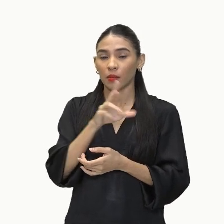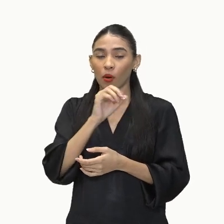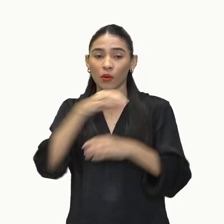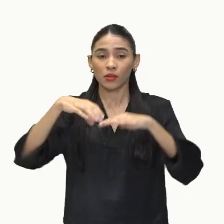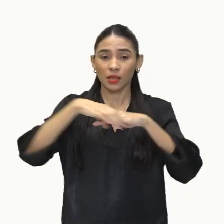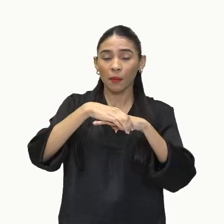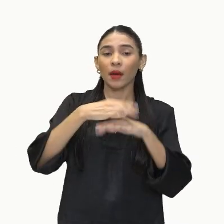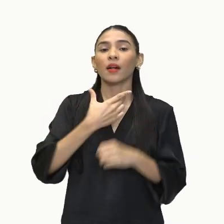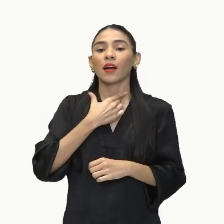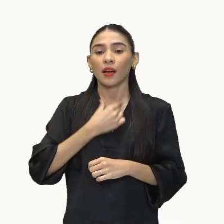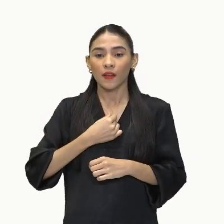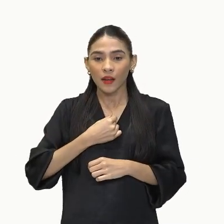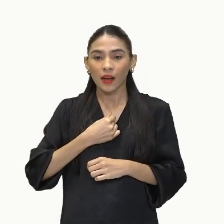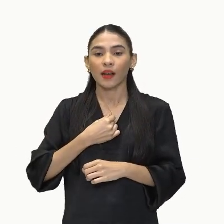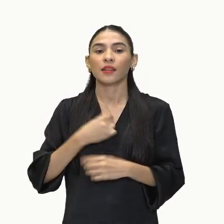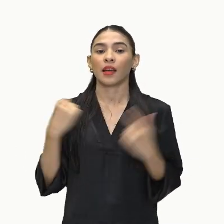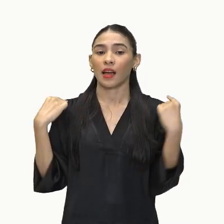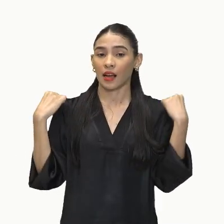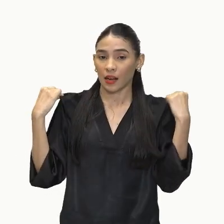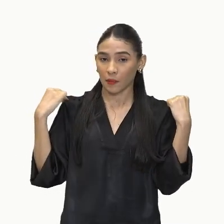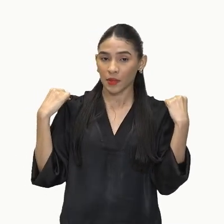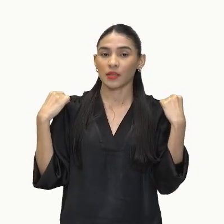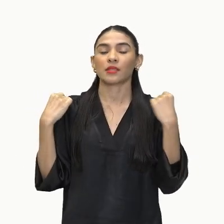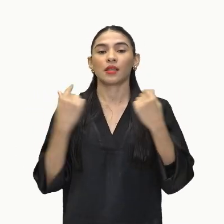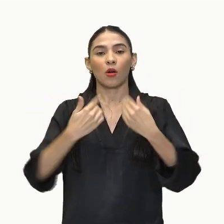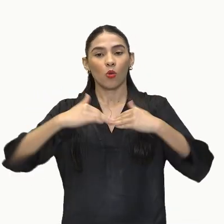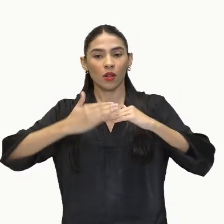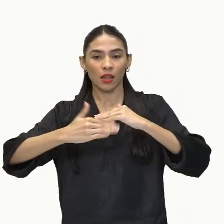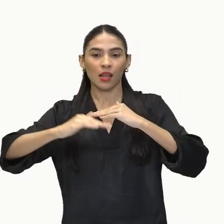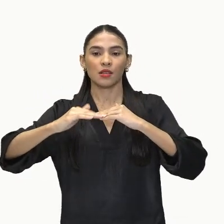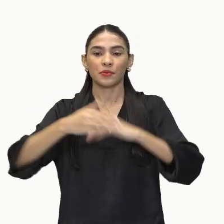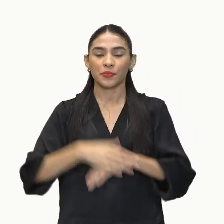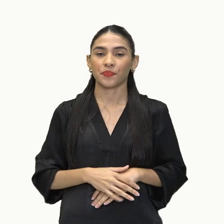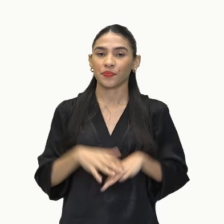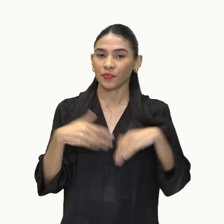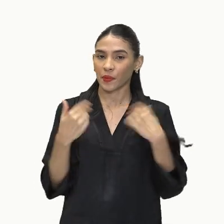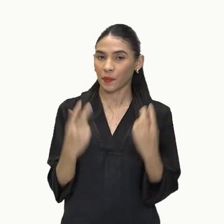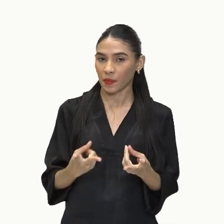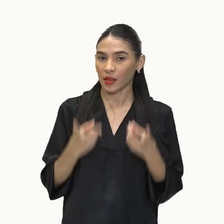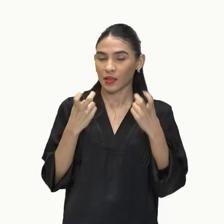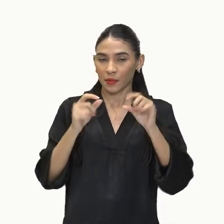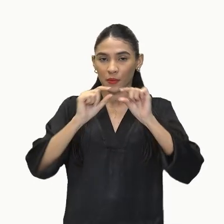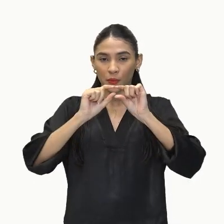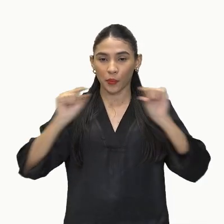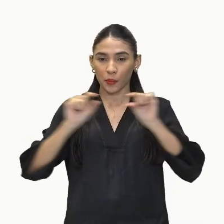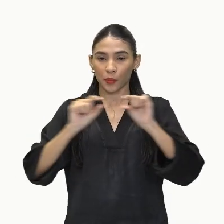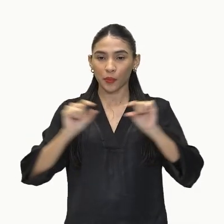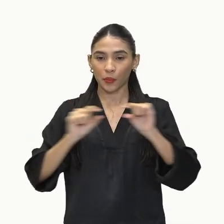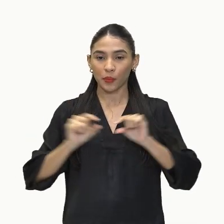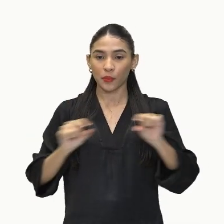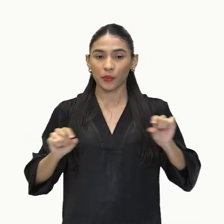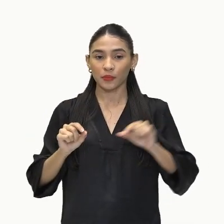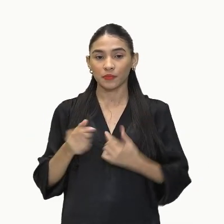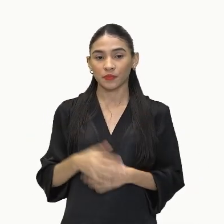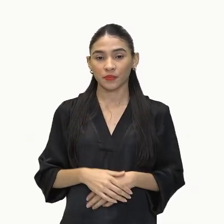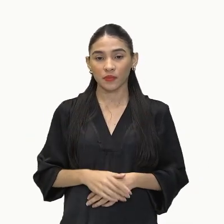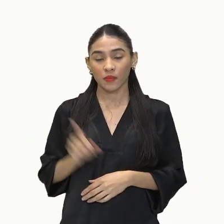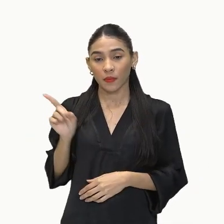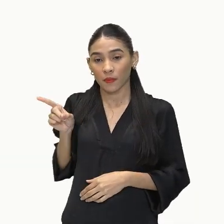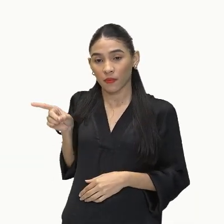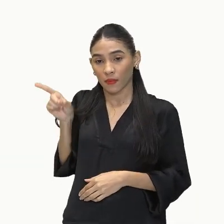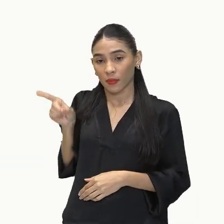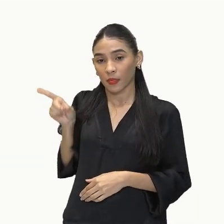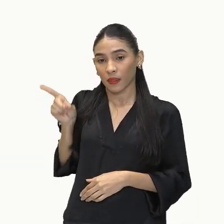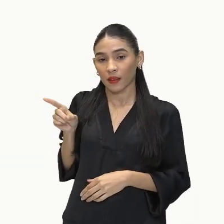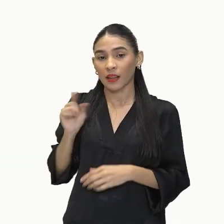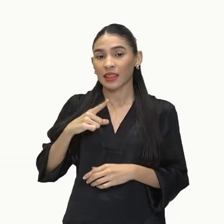as gravatas, as camisas, os lenços. Observe que nesses versos aqui, gente, nós temos